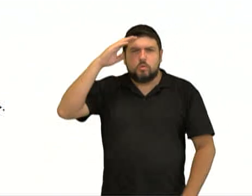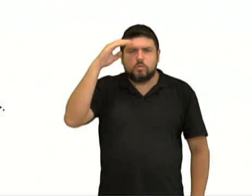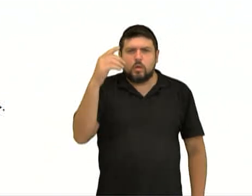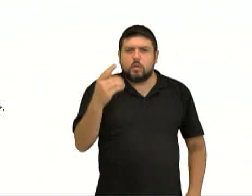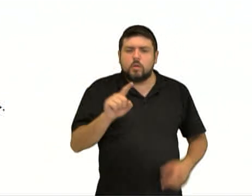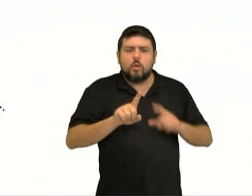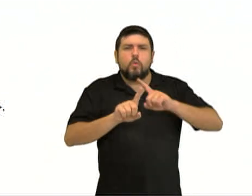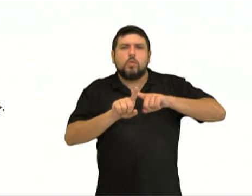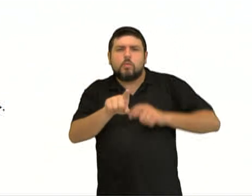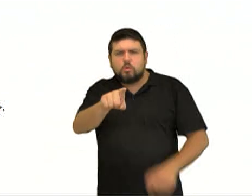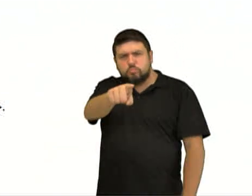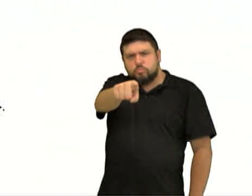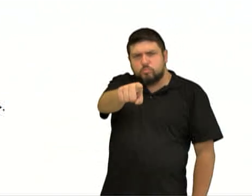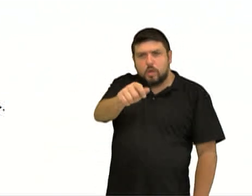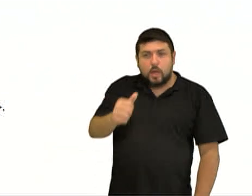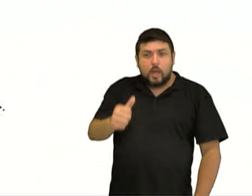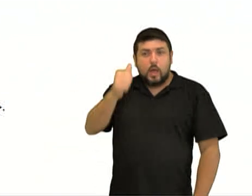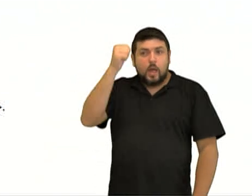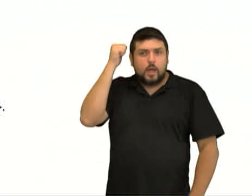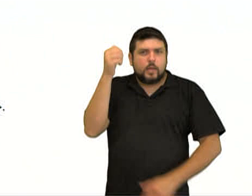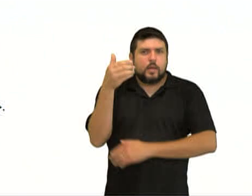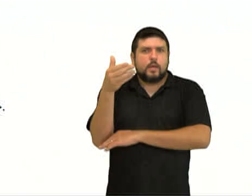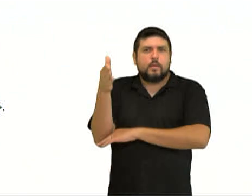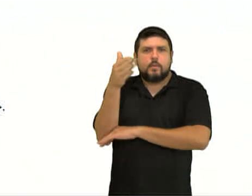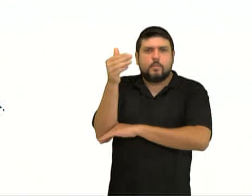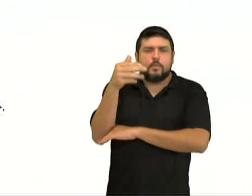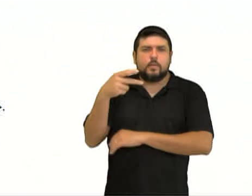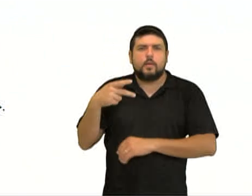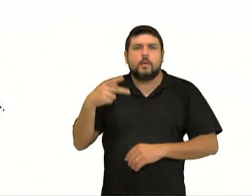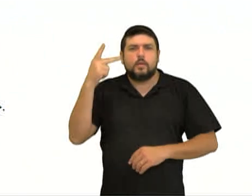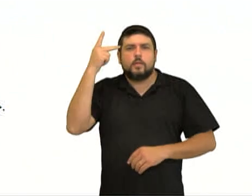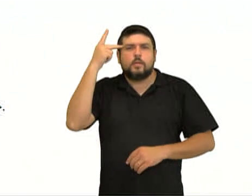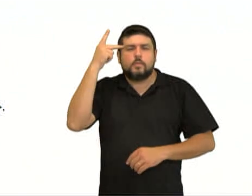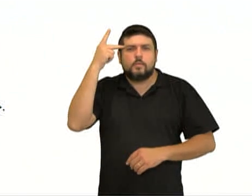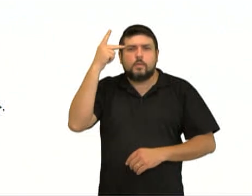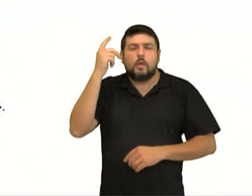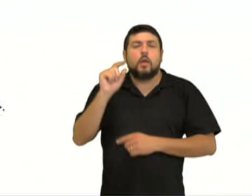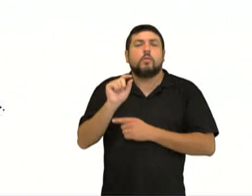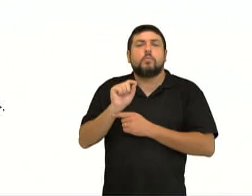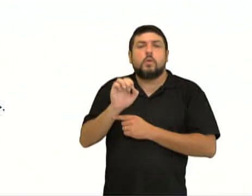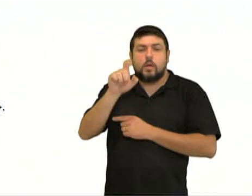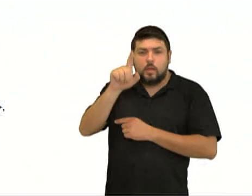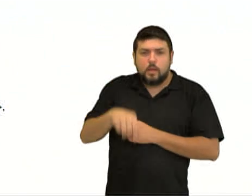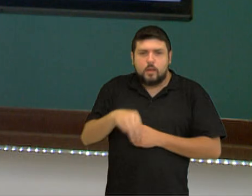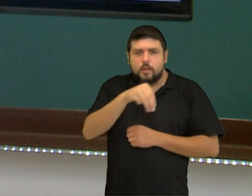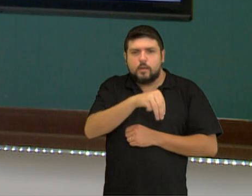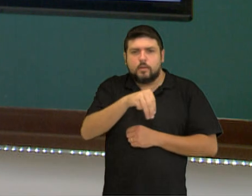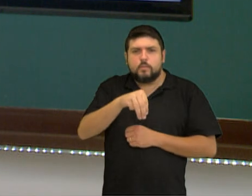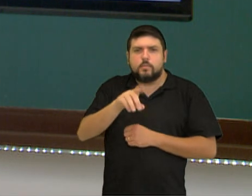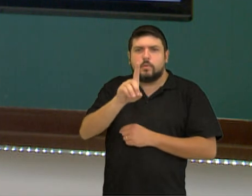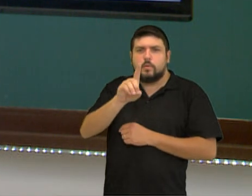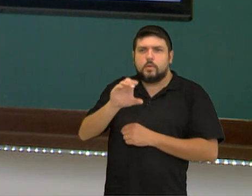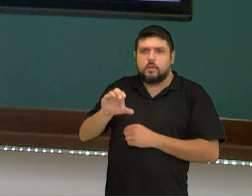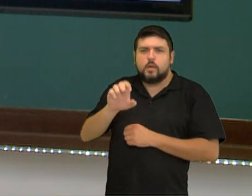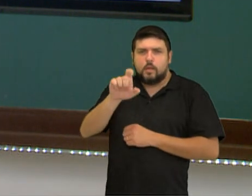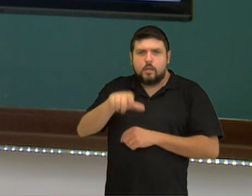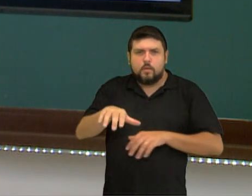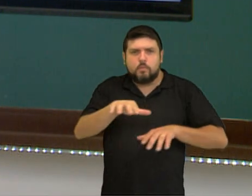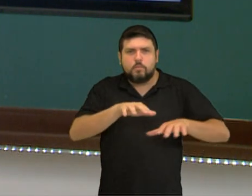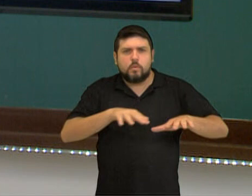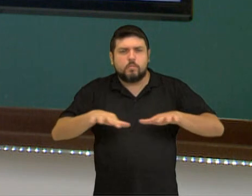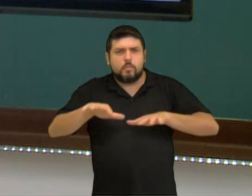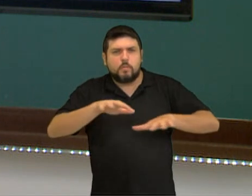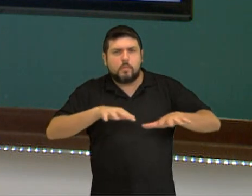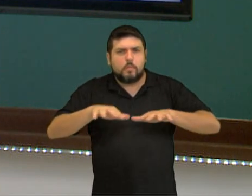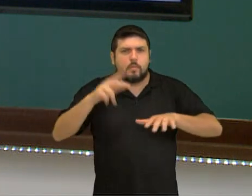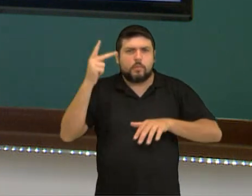São Paulo atrás. Reparou ainda na sigla MMDC, que identifica o movimento paulista. Então, olha aí, você tem um dever a cumprir, está